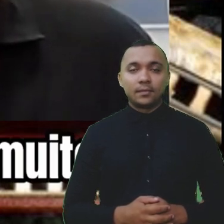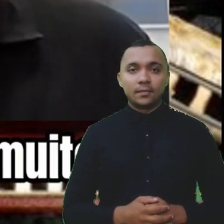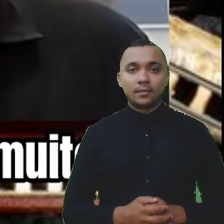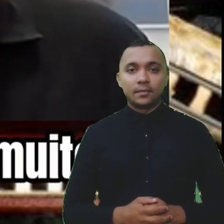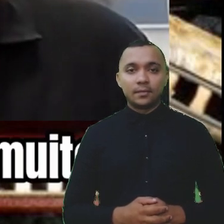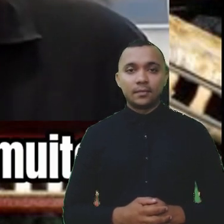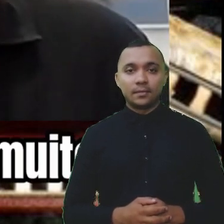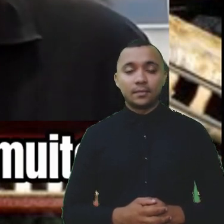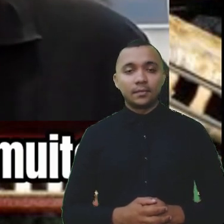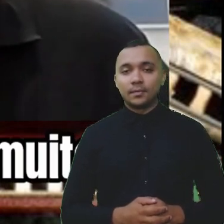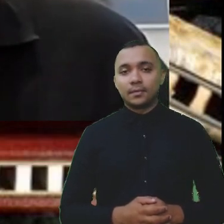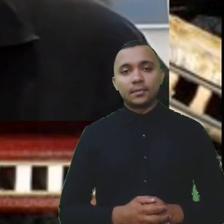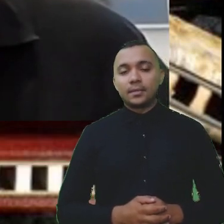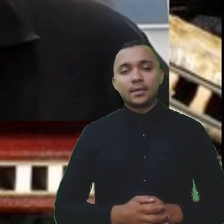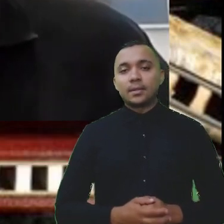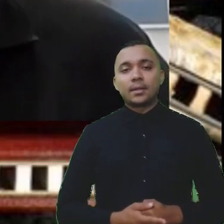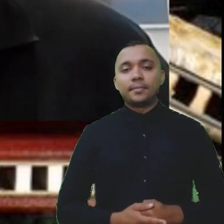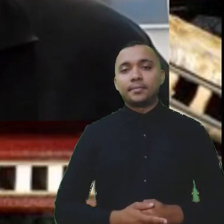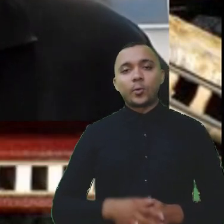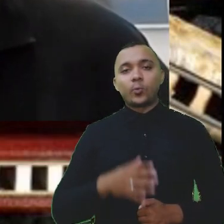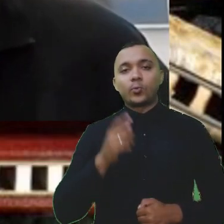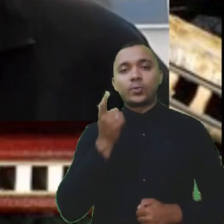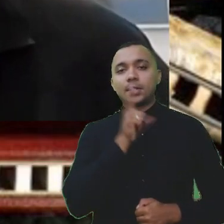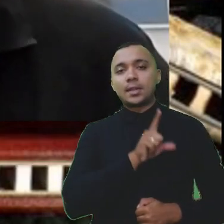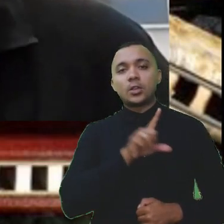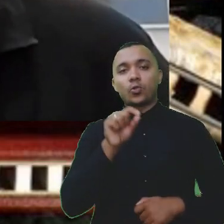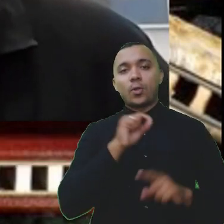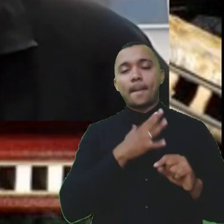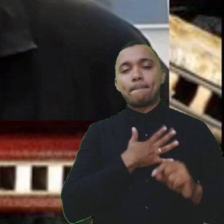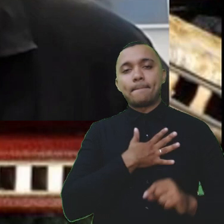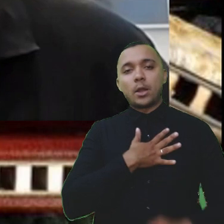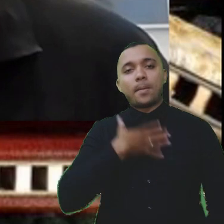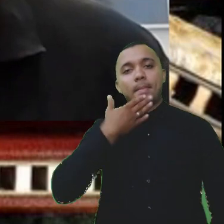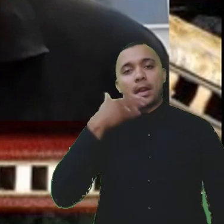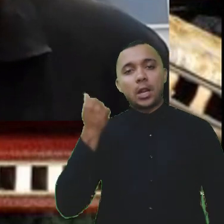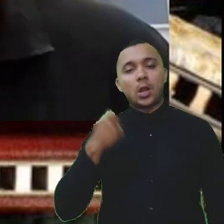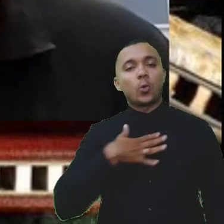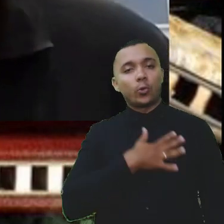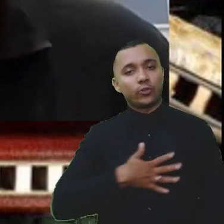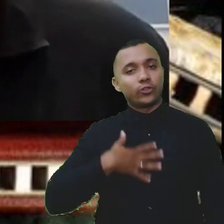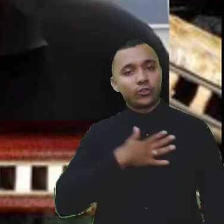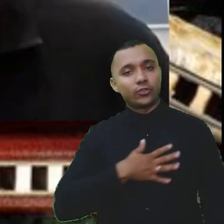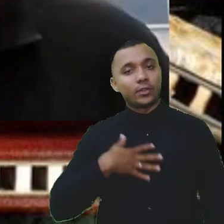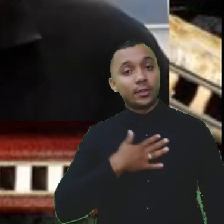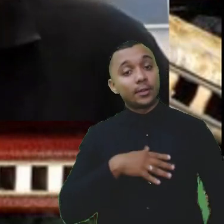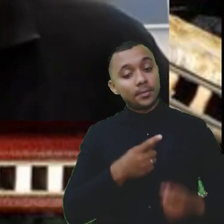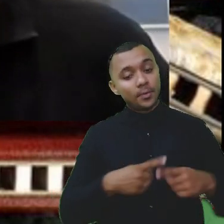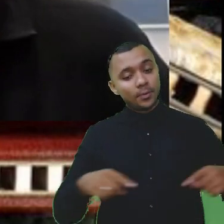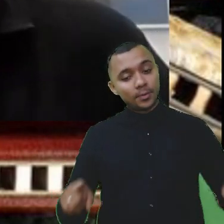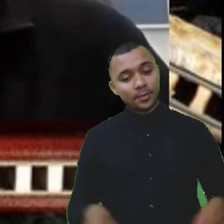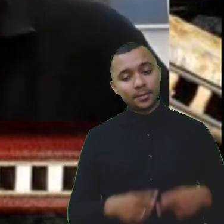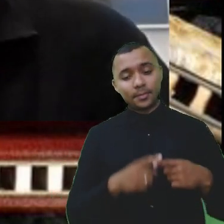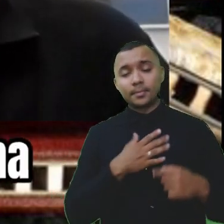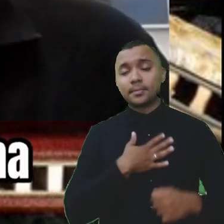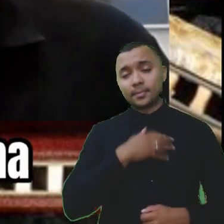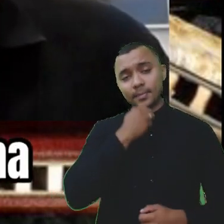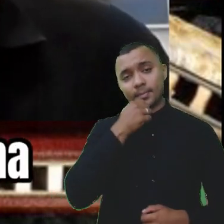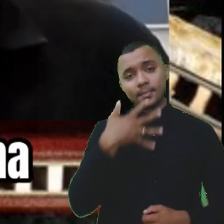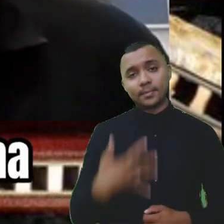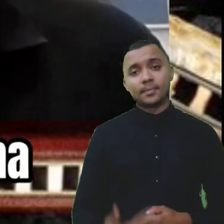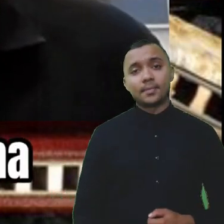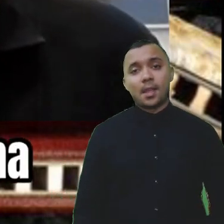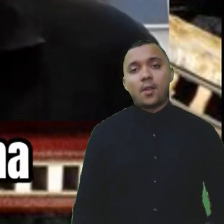Eu sempre tive a oportunidade de tocar muito o que eu gosto. Sempre. Sempre. Assim, posso dizer que